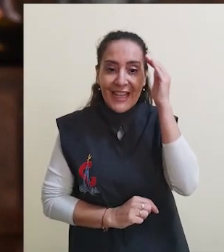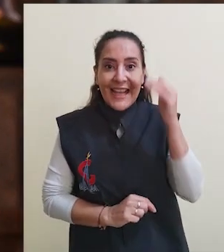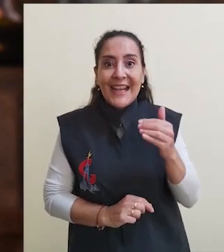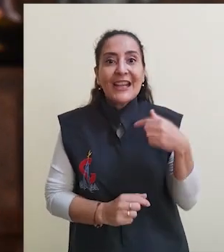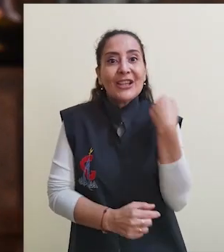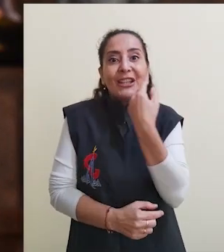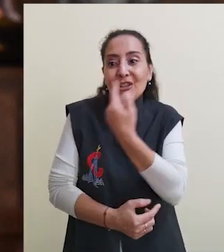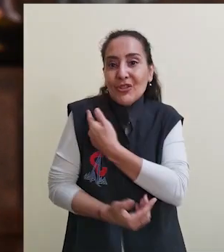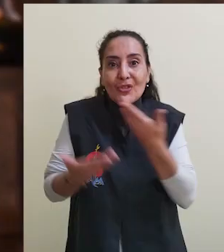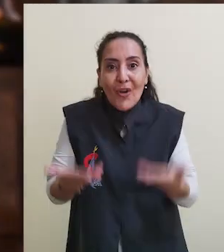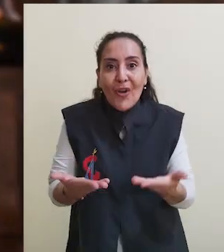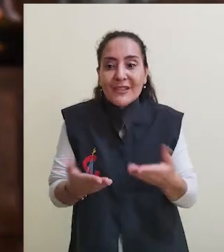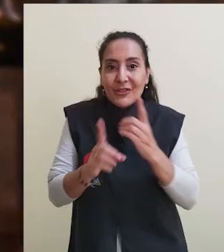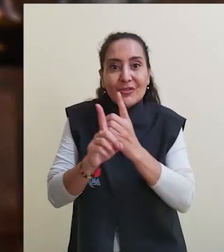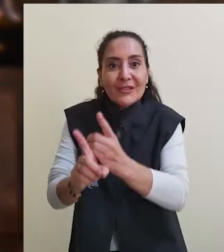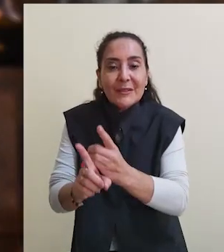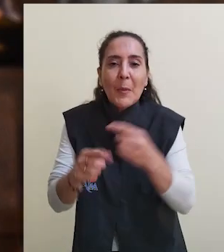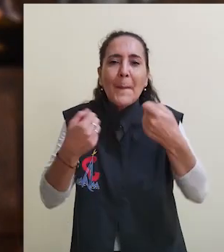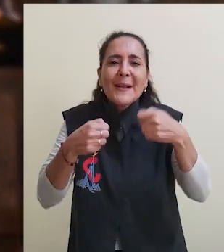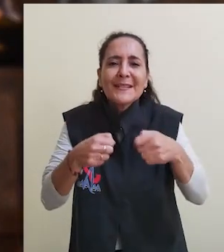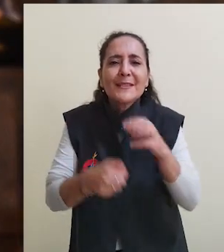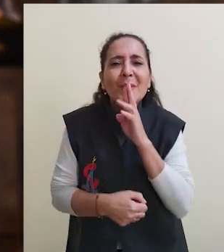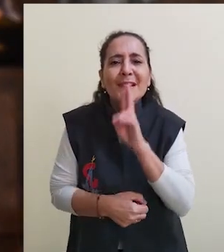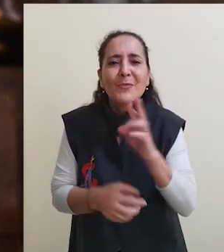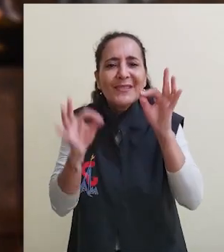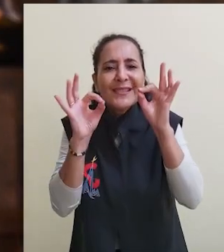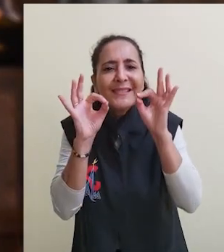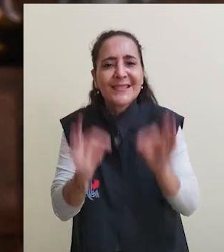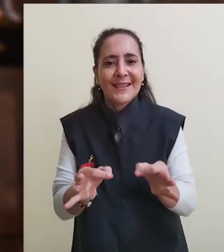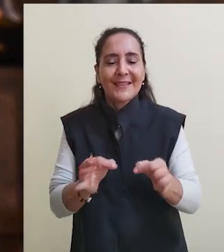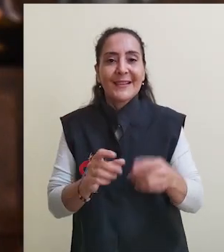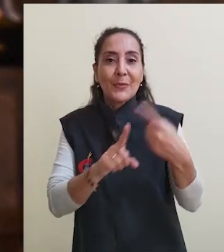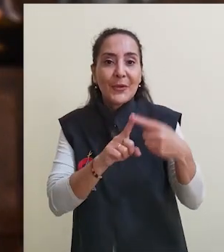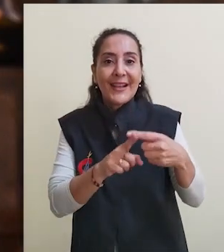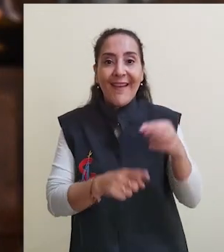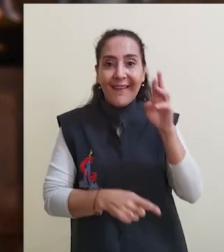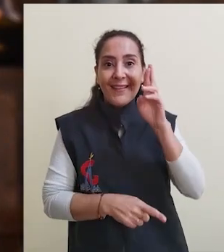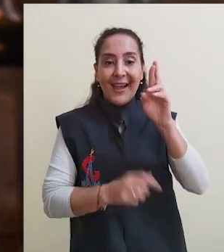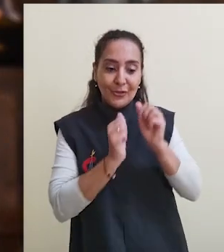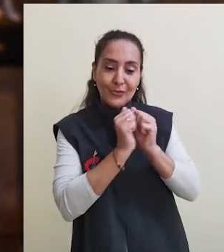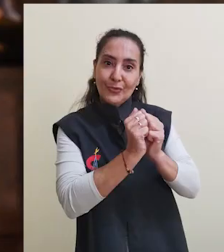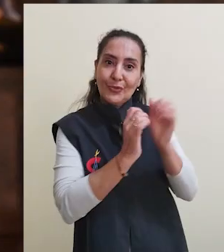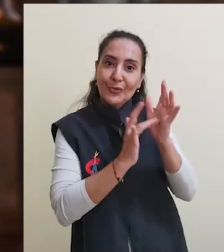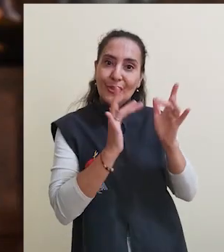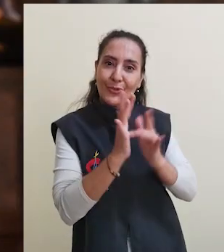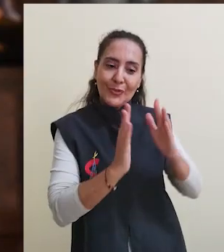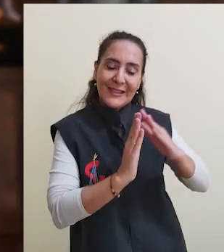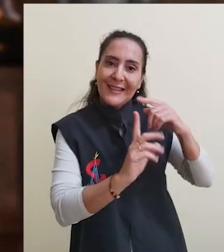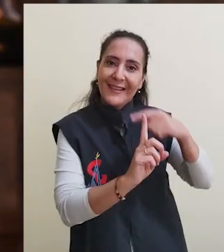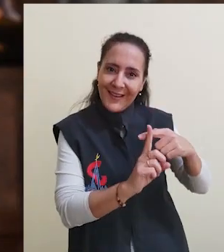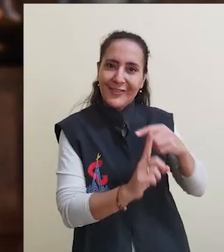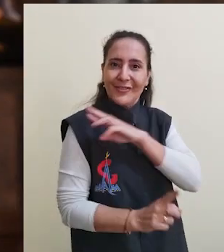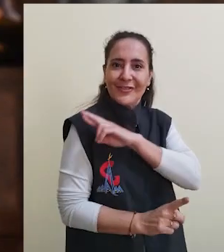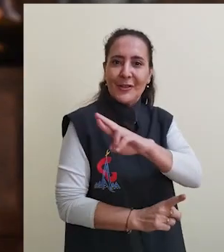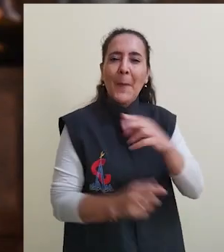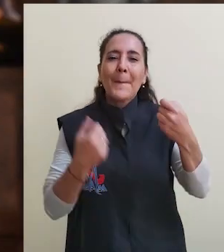do mundo velho sem porteira, né, minha gente? A gente já entende aqui que quem caminha com Jesus, com a religião, com a igreja,